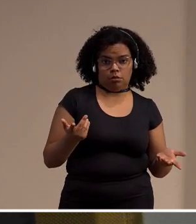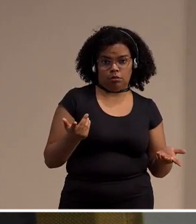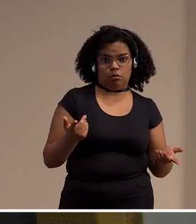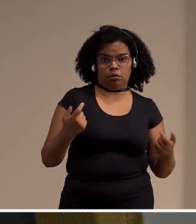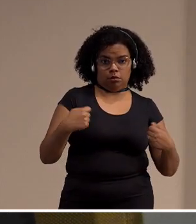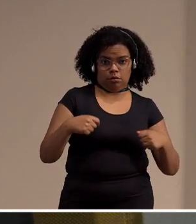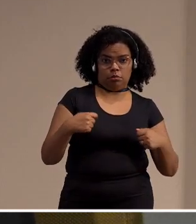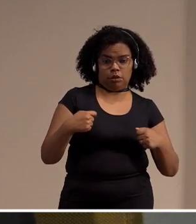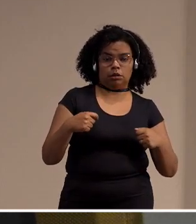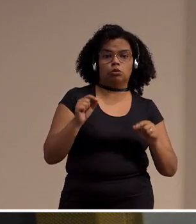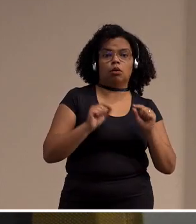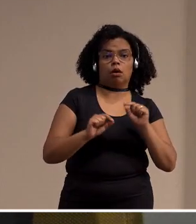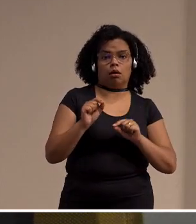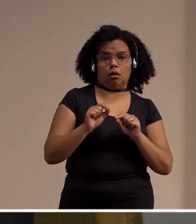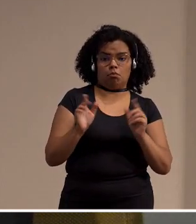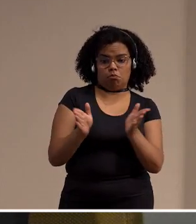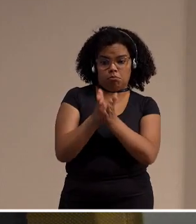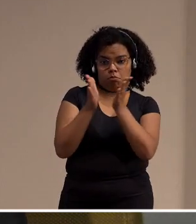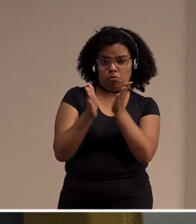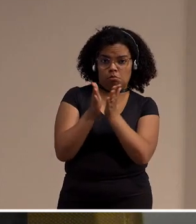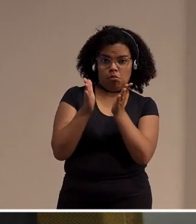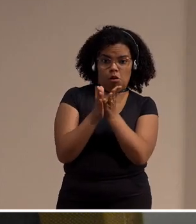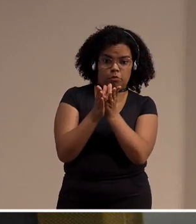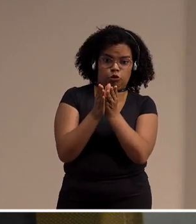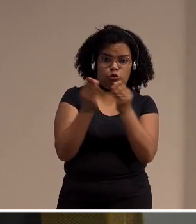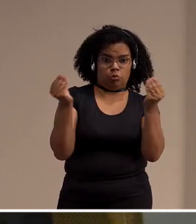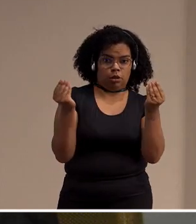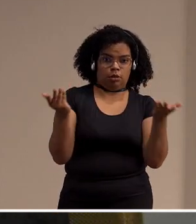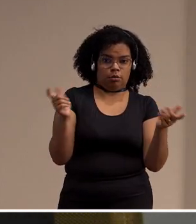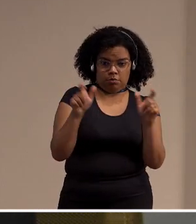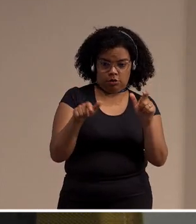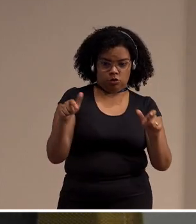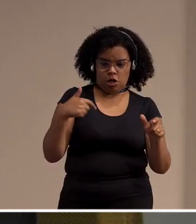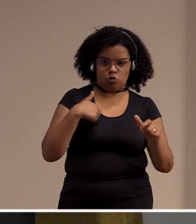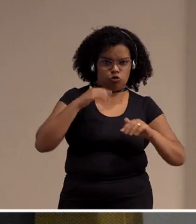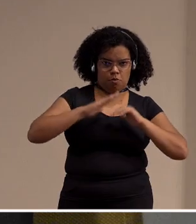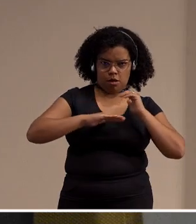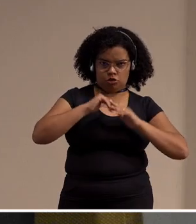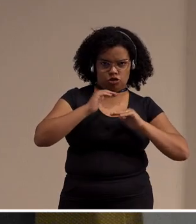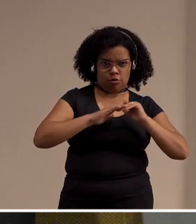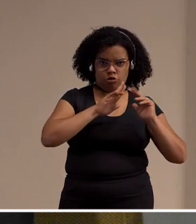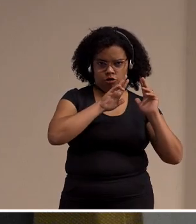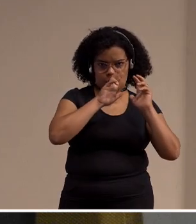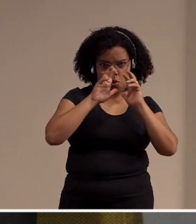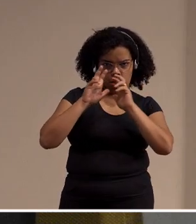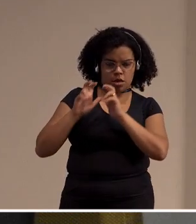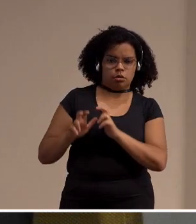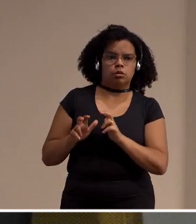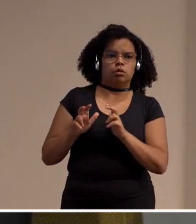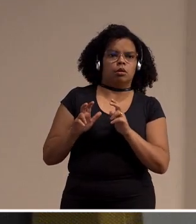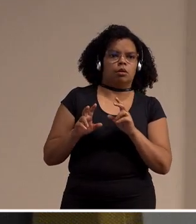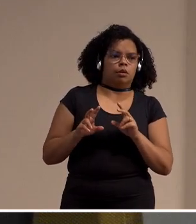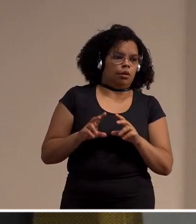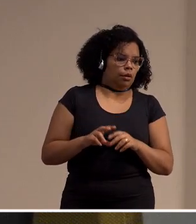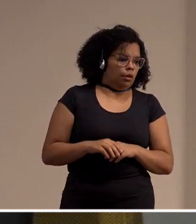os pobres, né? Então, eu não sou praticante de teorias